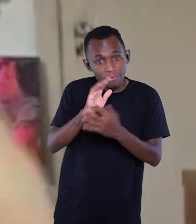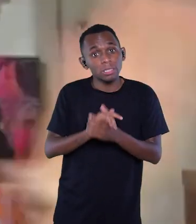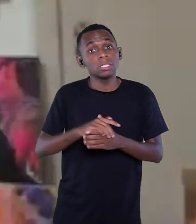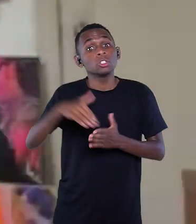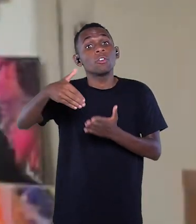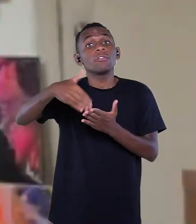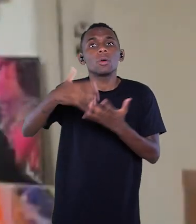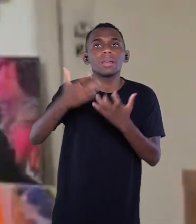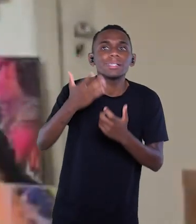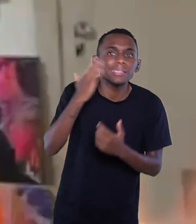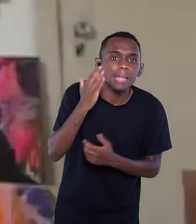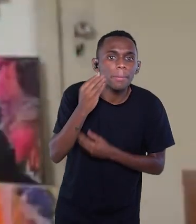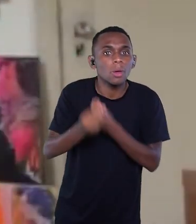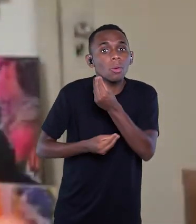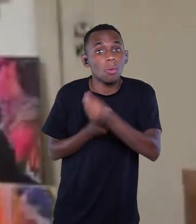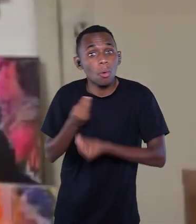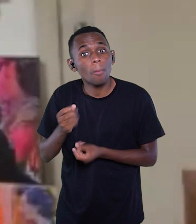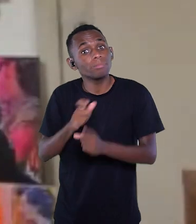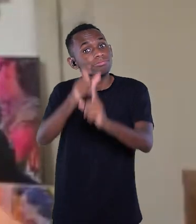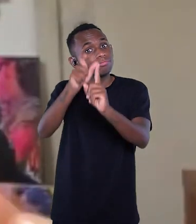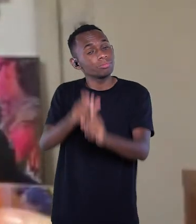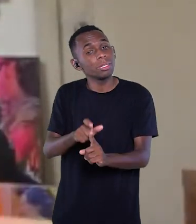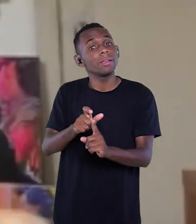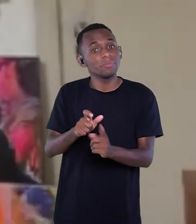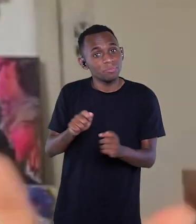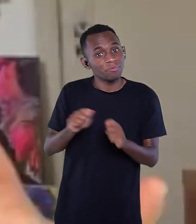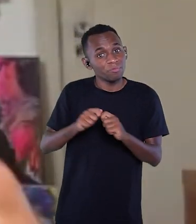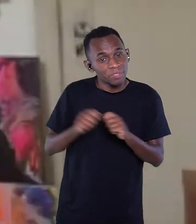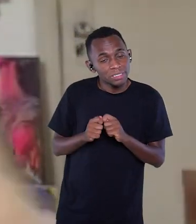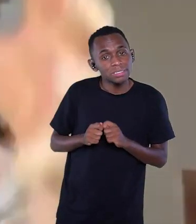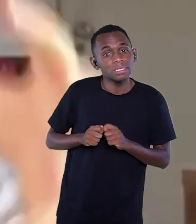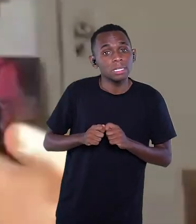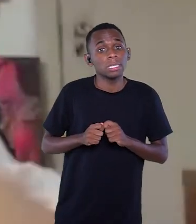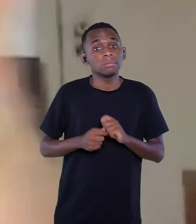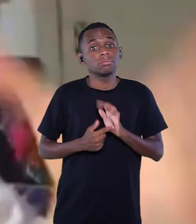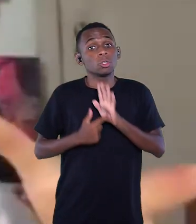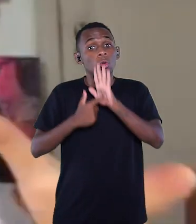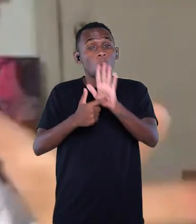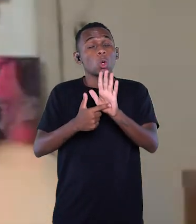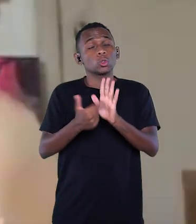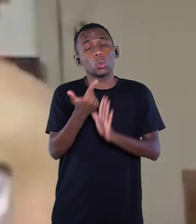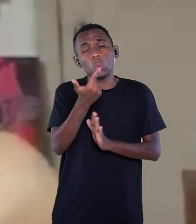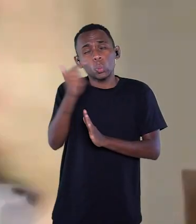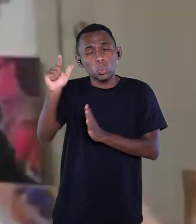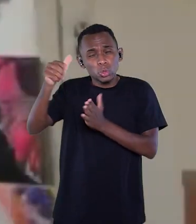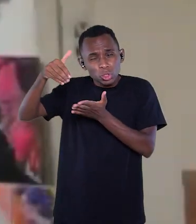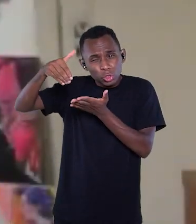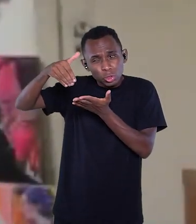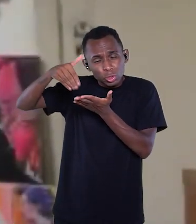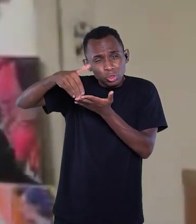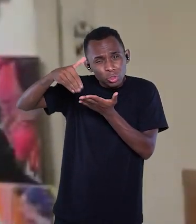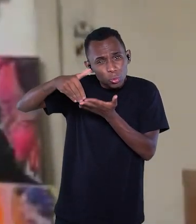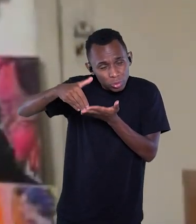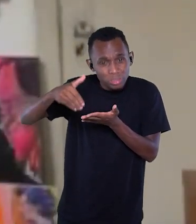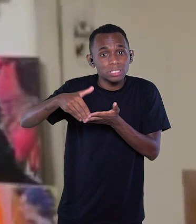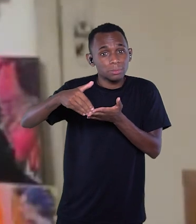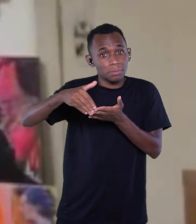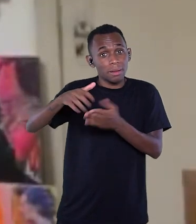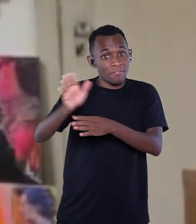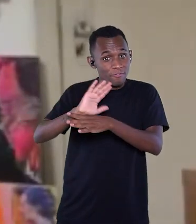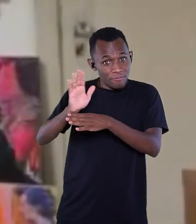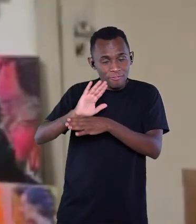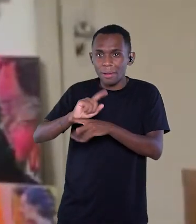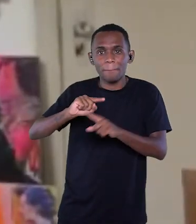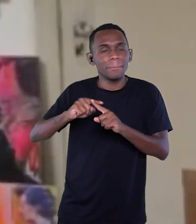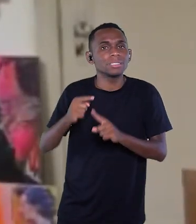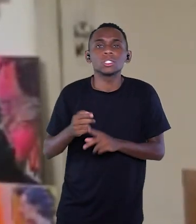gente fica querendo saber a história da Faye, né, e tal. E aí ela conta na última parte do filme, ela fala, isso